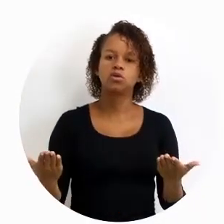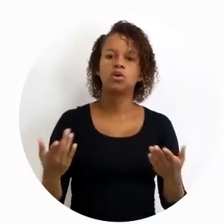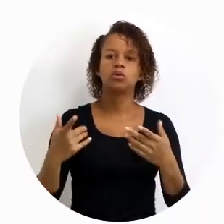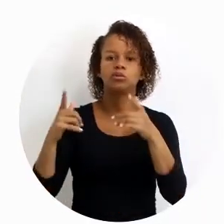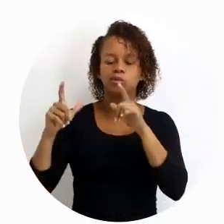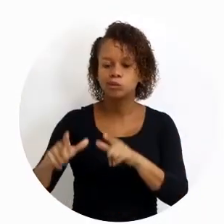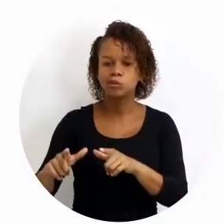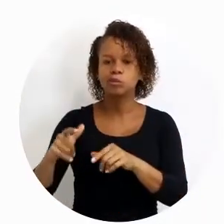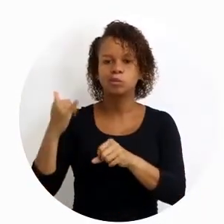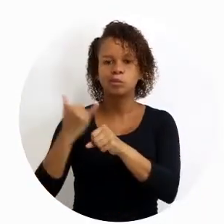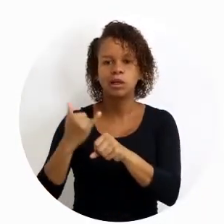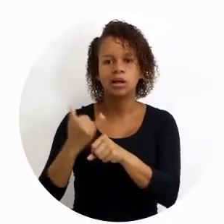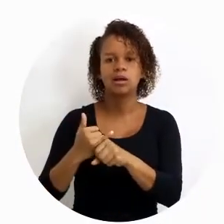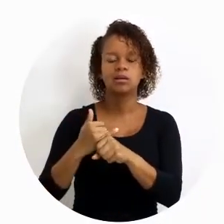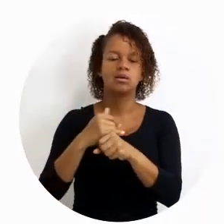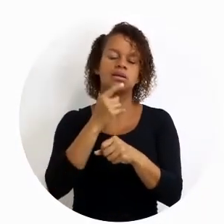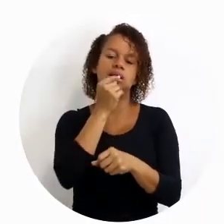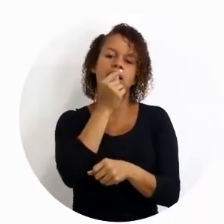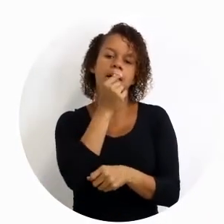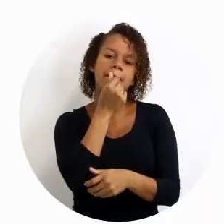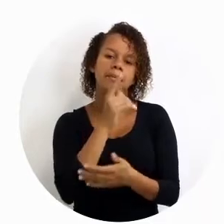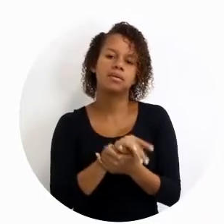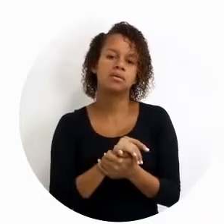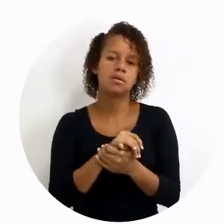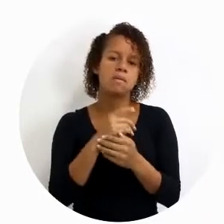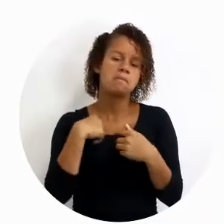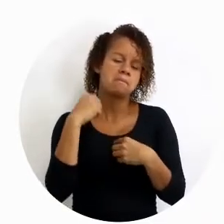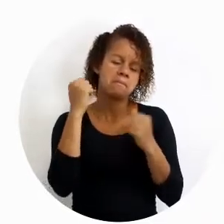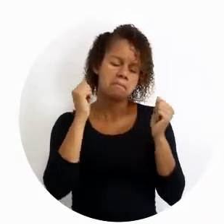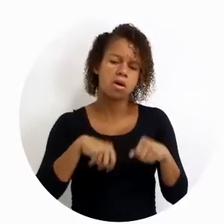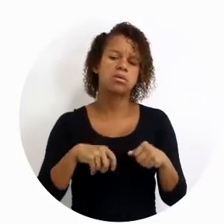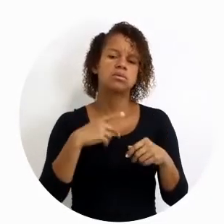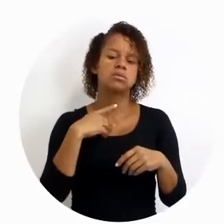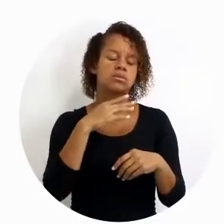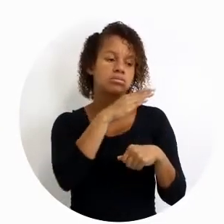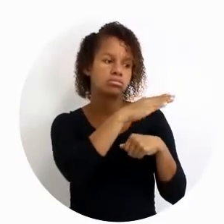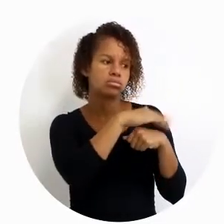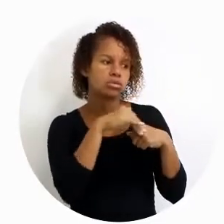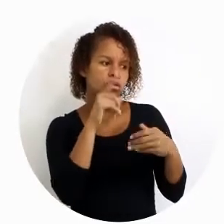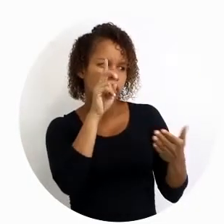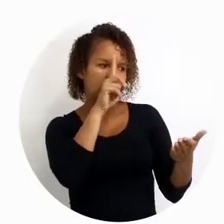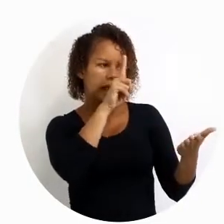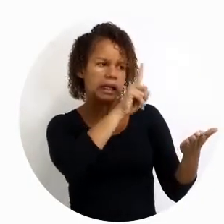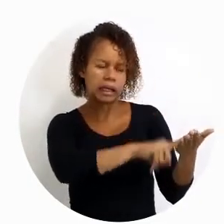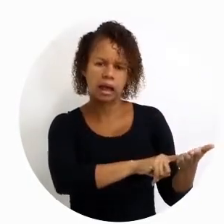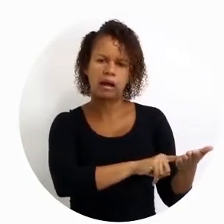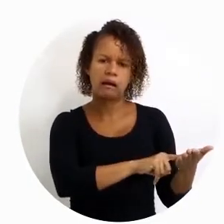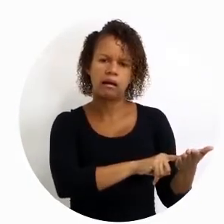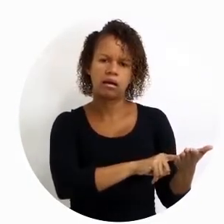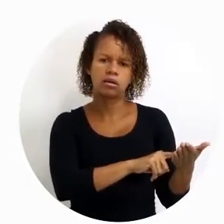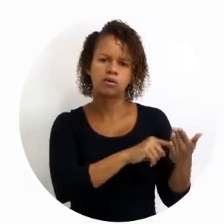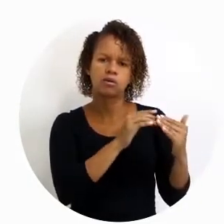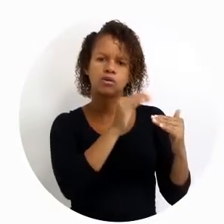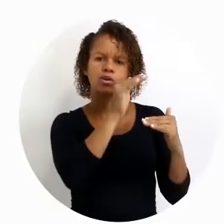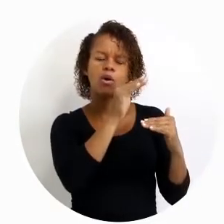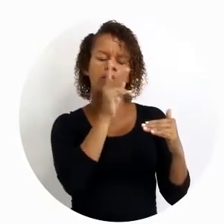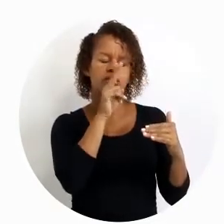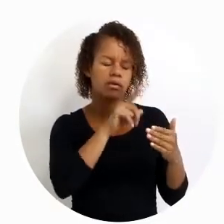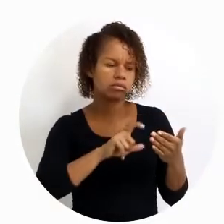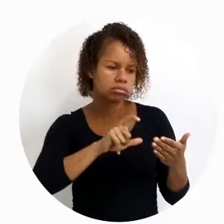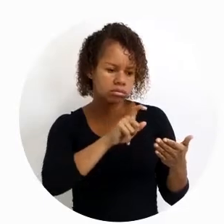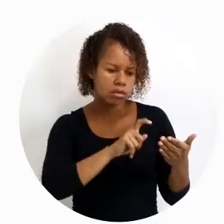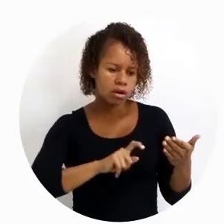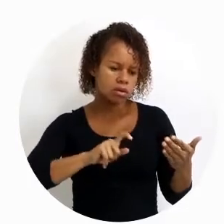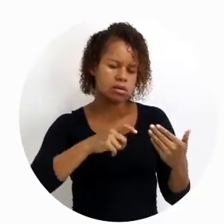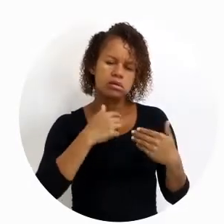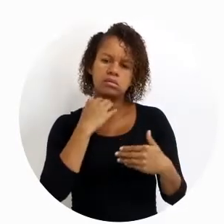Quando eu estou num outro comando, como por exemplo o lápis, eu posso simplesmente acionar o Orbit clicando sobre o scroll